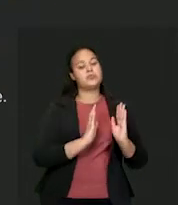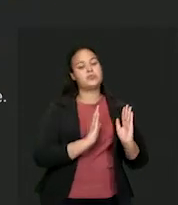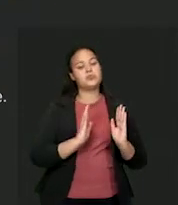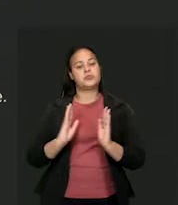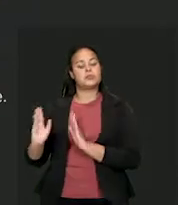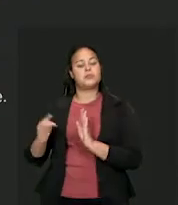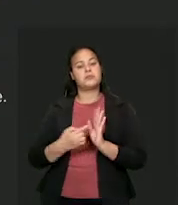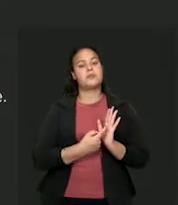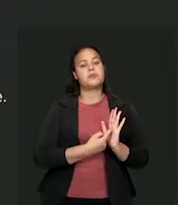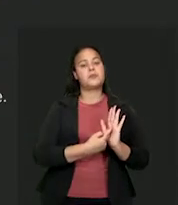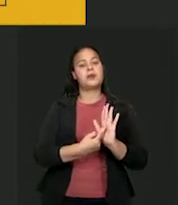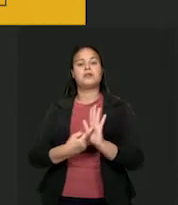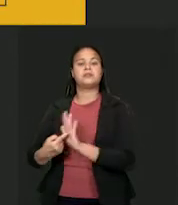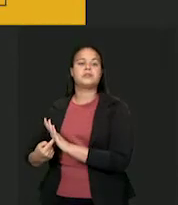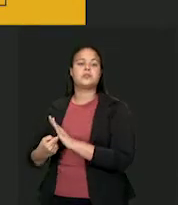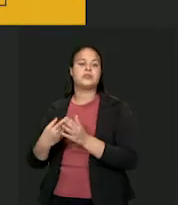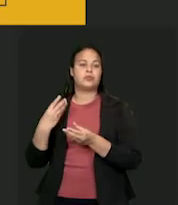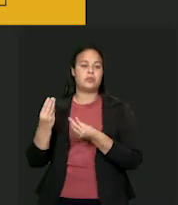no circuito.